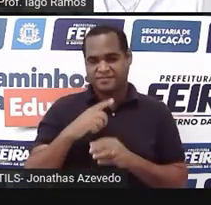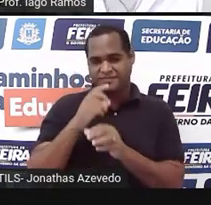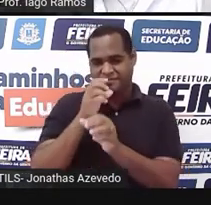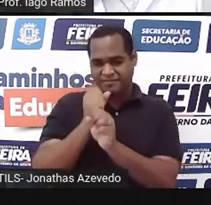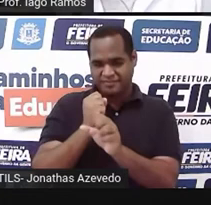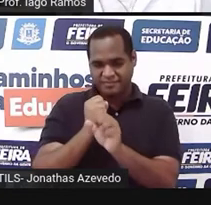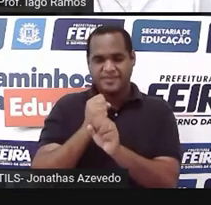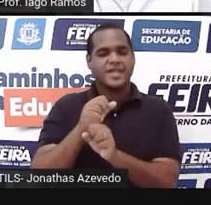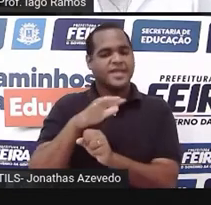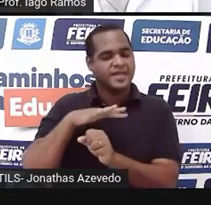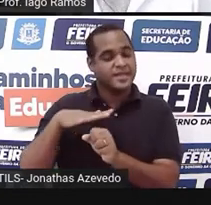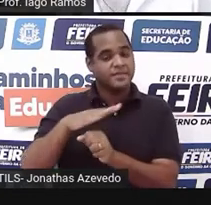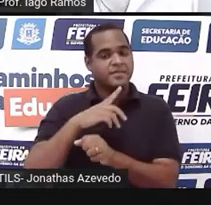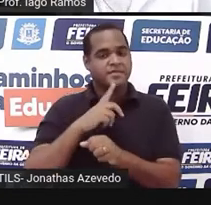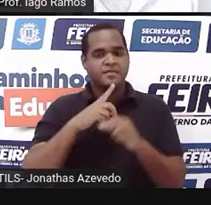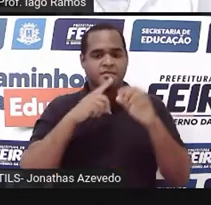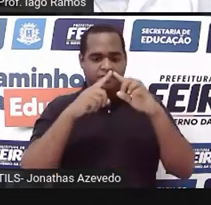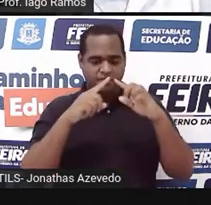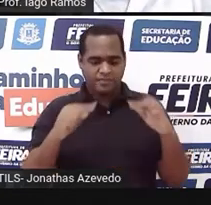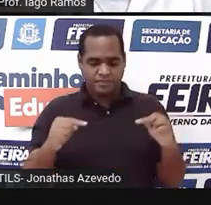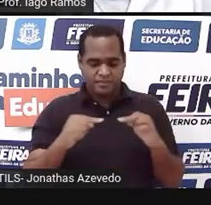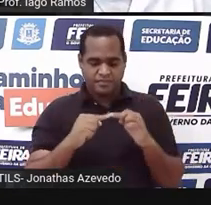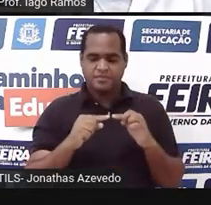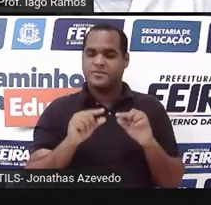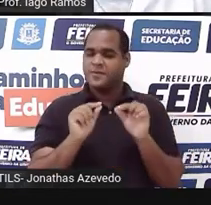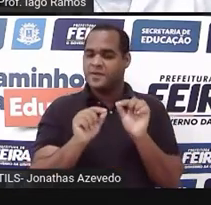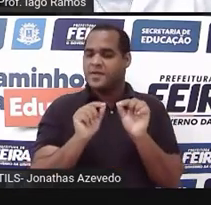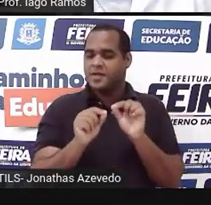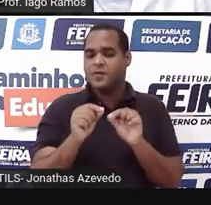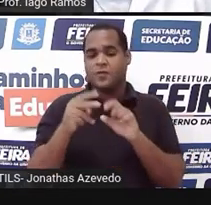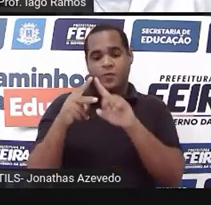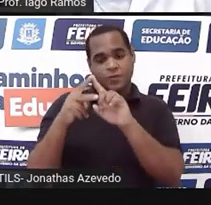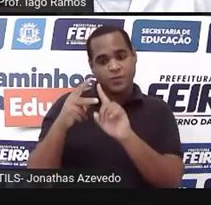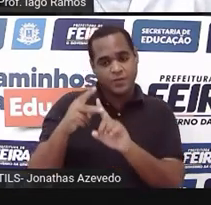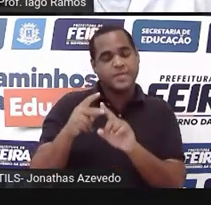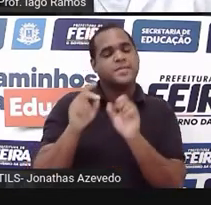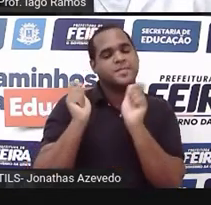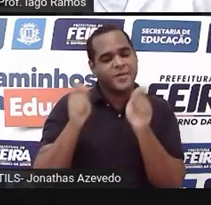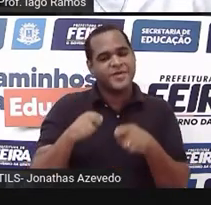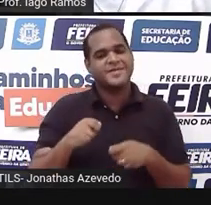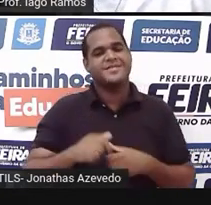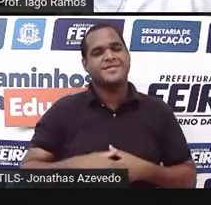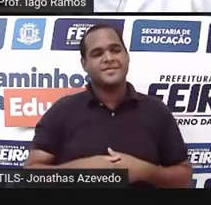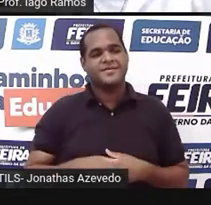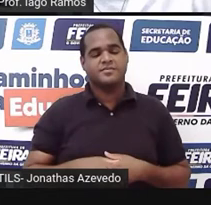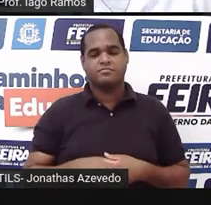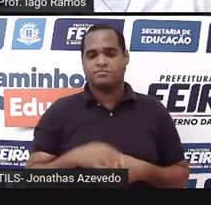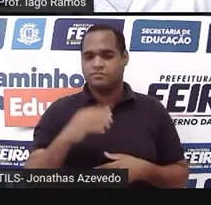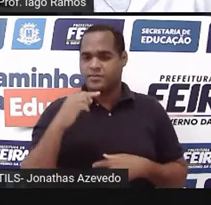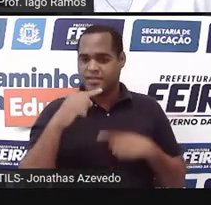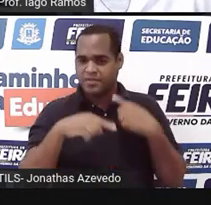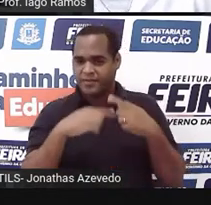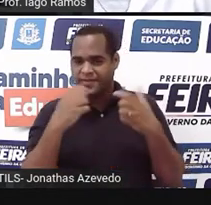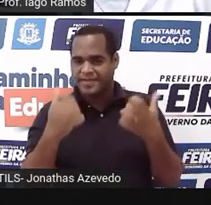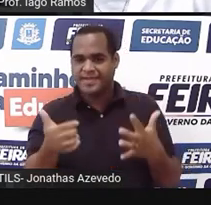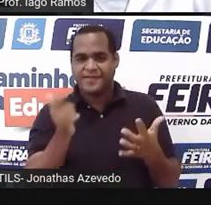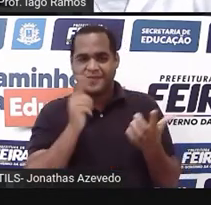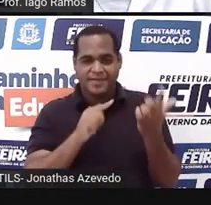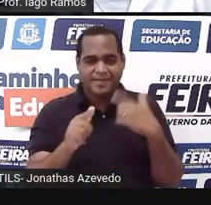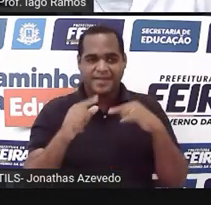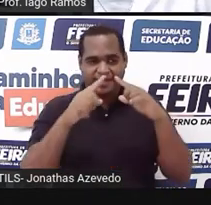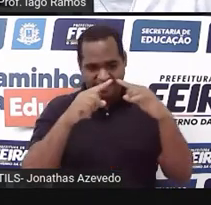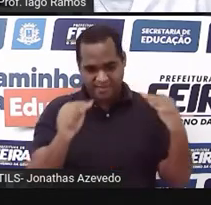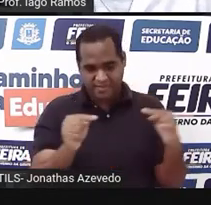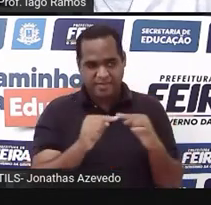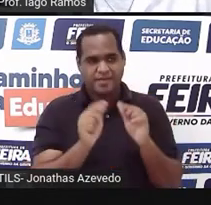multiplicar pela altura nos dois triângulos certo bom e depois que multiplicar essa base por essa altura